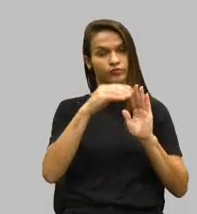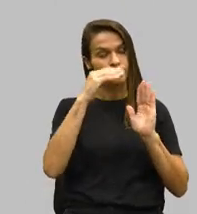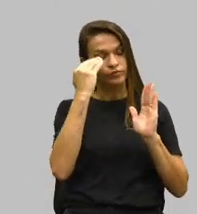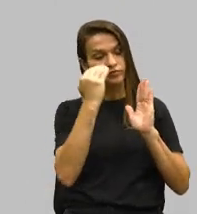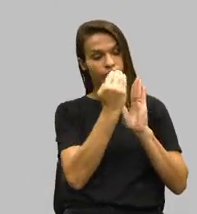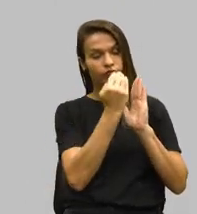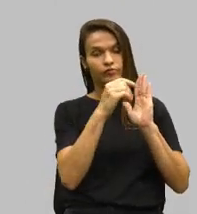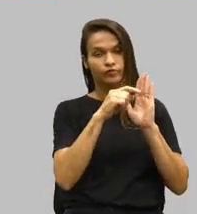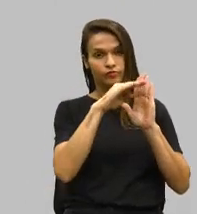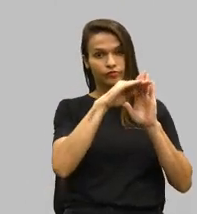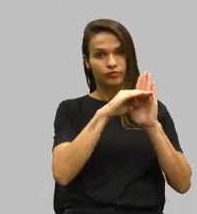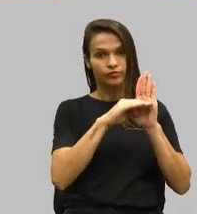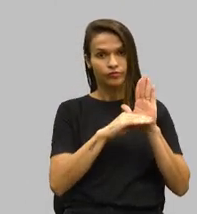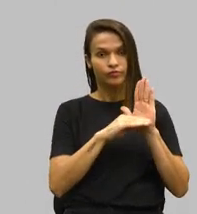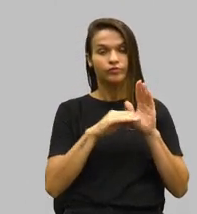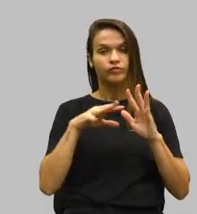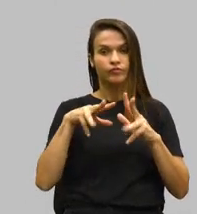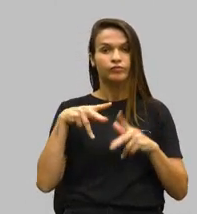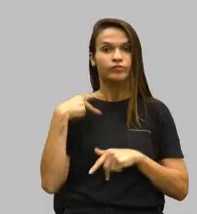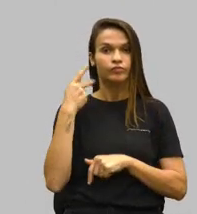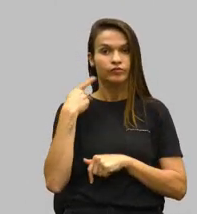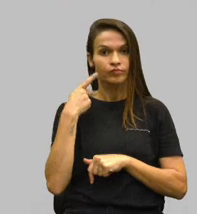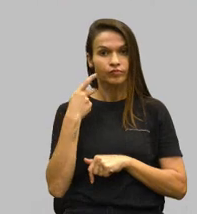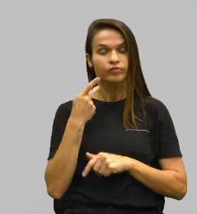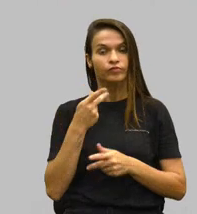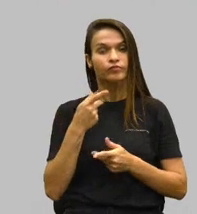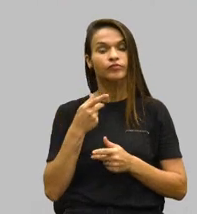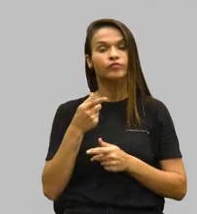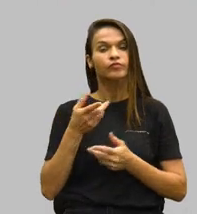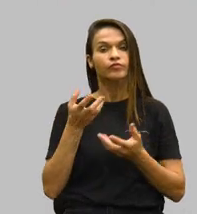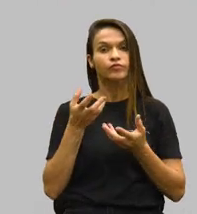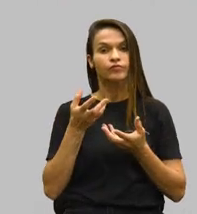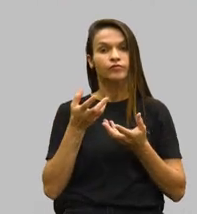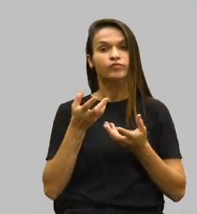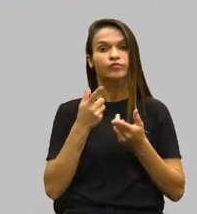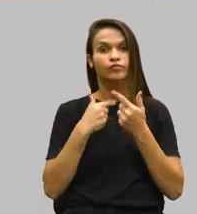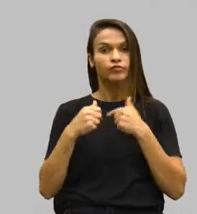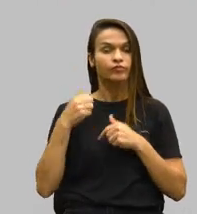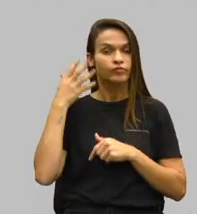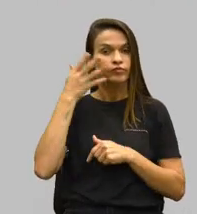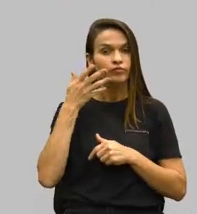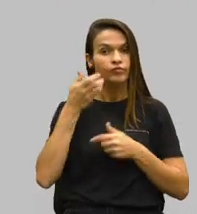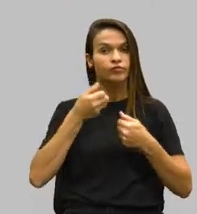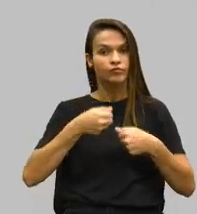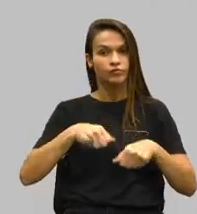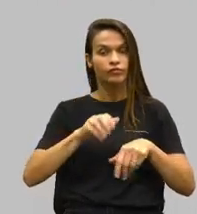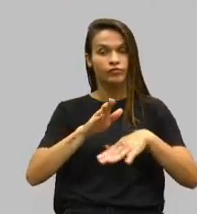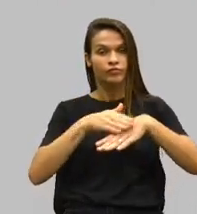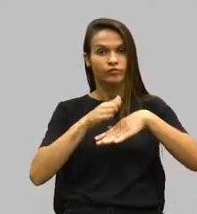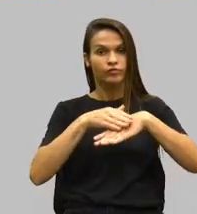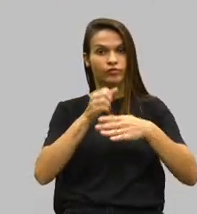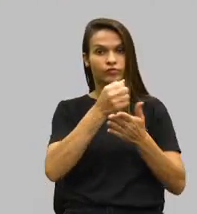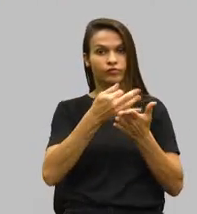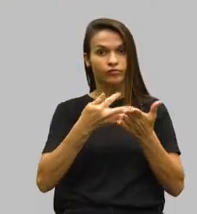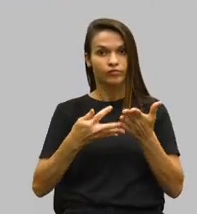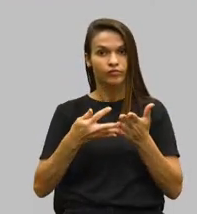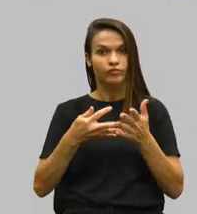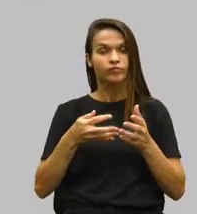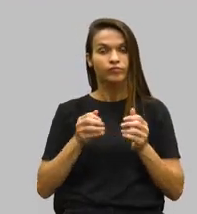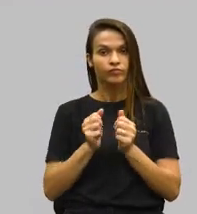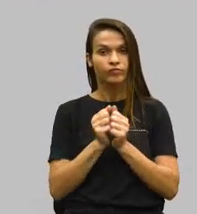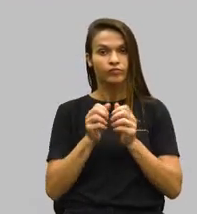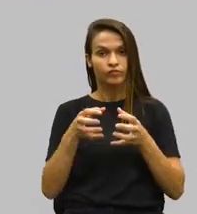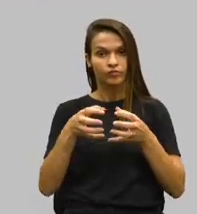os parlamentares e as parlamentares que desejarem fazer uso da palavra devem inscrever-se pessoalmente junto à assessoria da